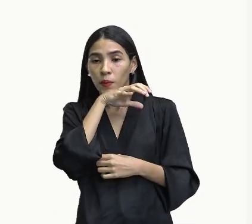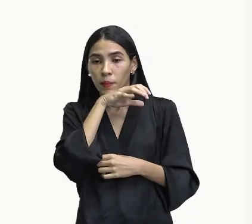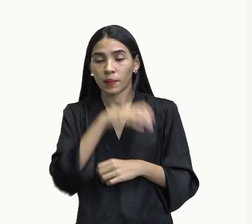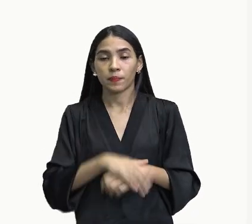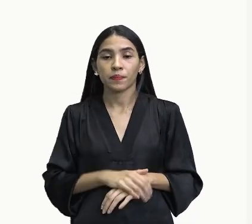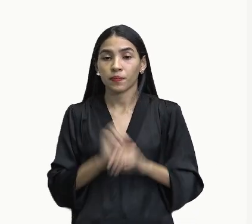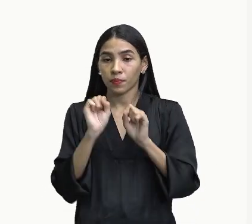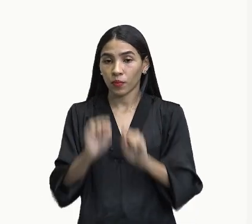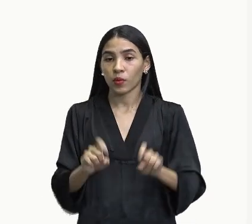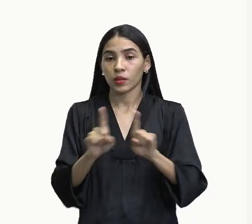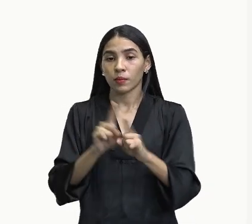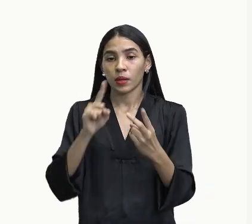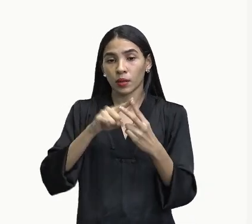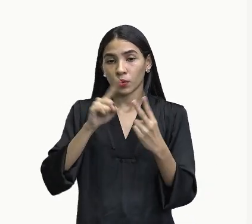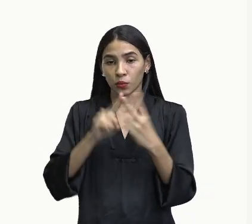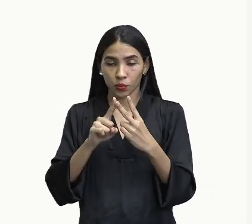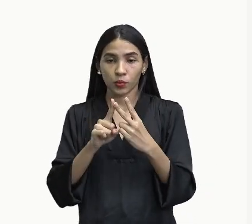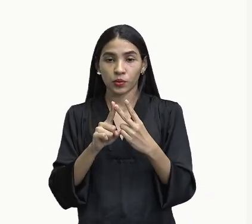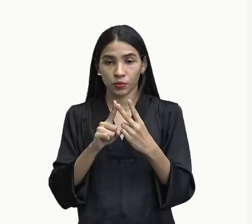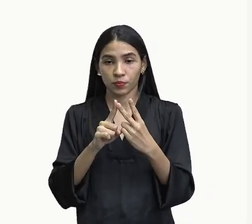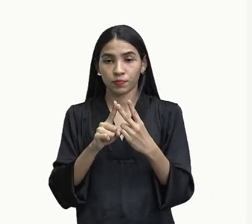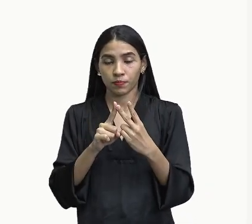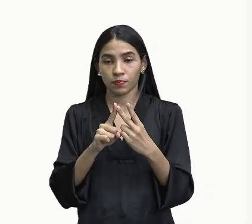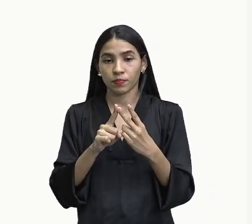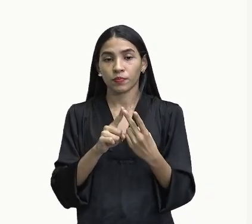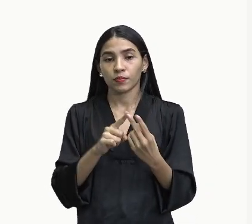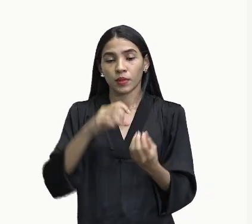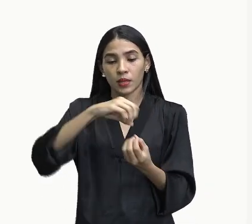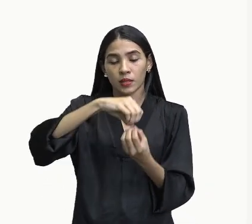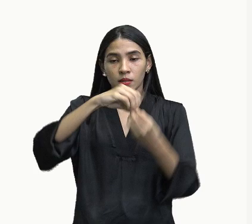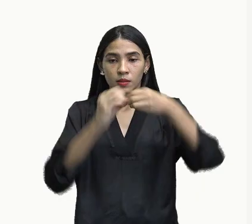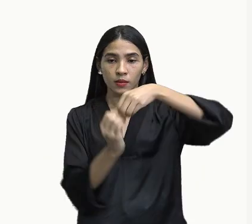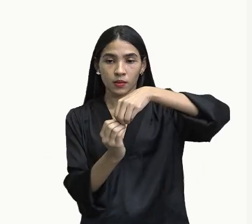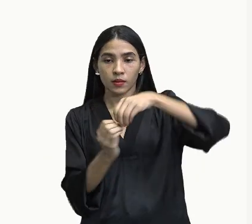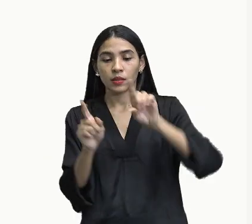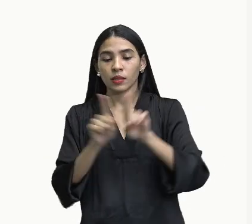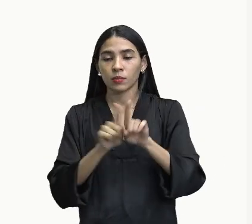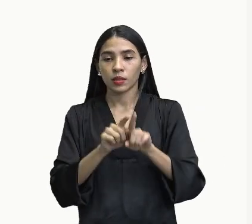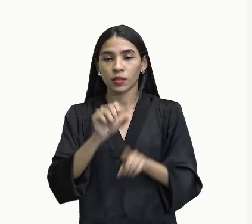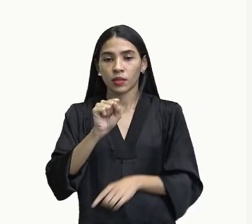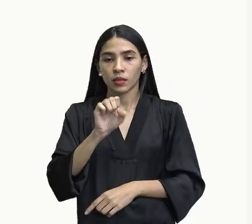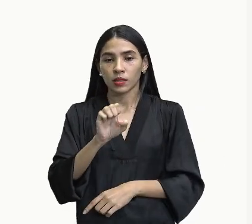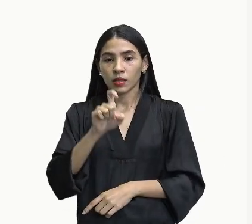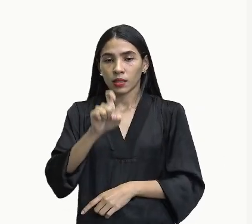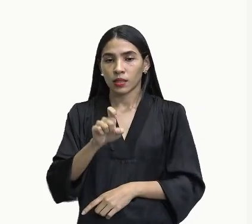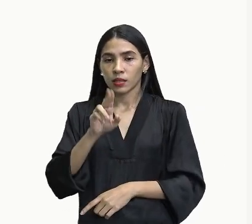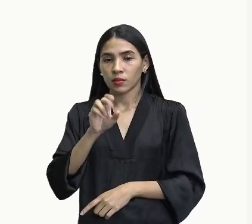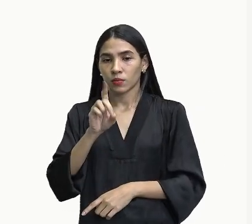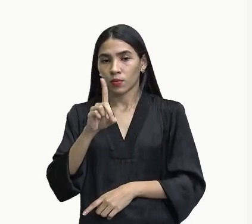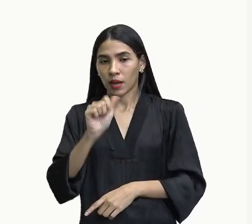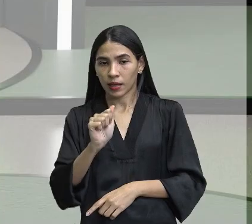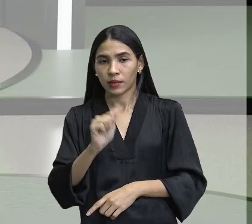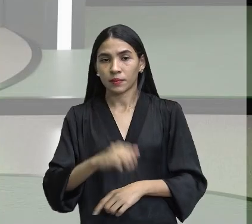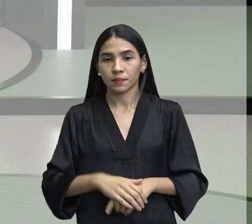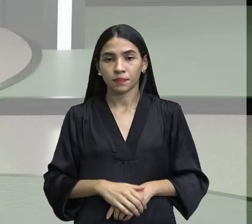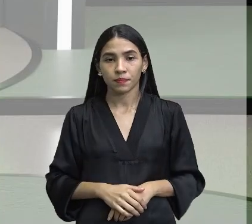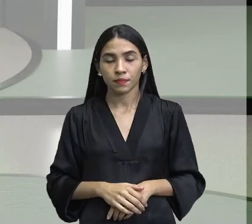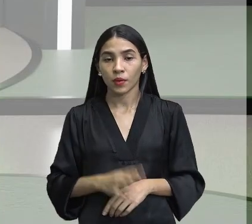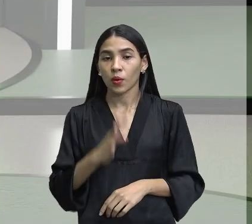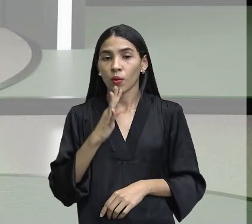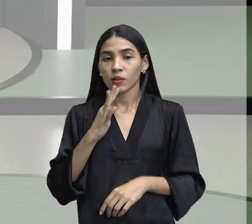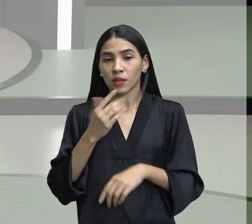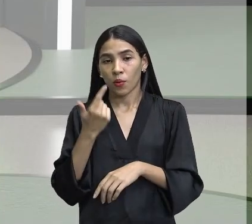ela pode ter as duas formas de reprodução, sexuada e assexuada, fazendo uma alternância. Vamos conhecer um